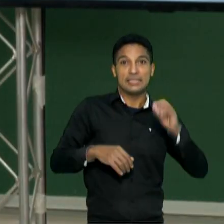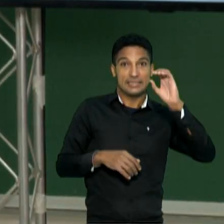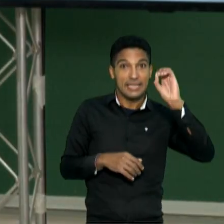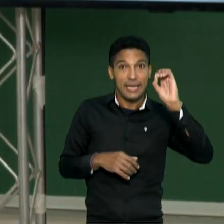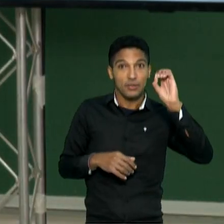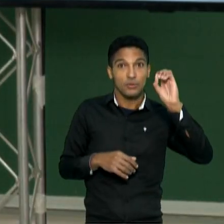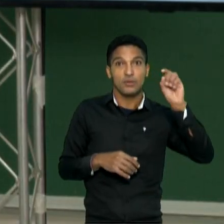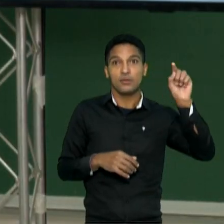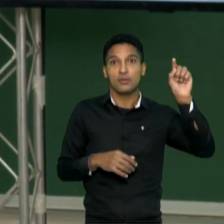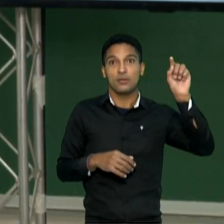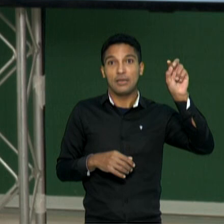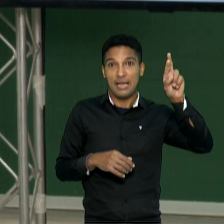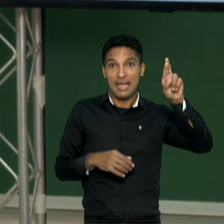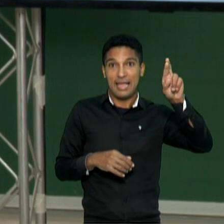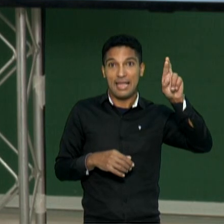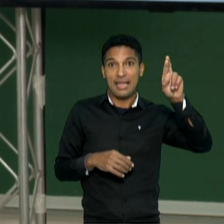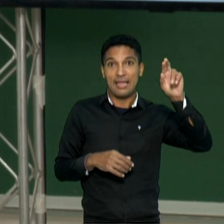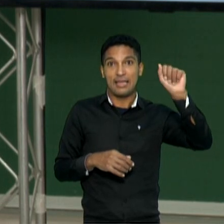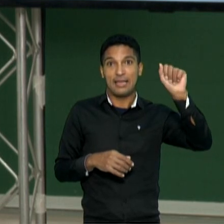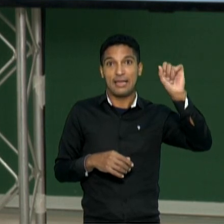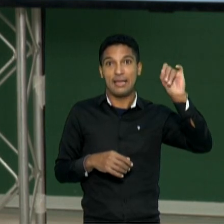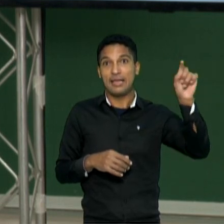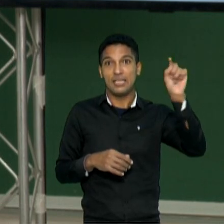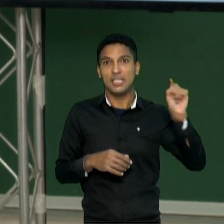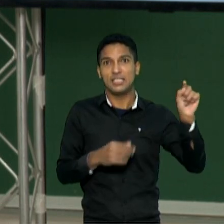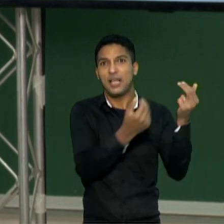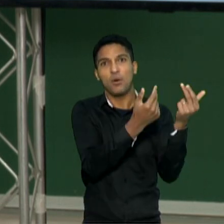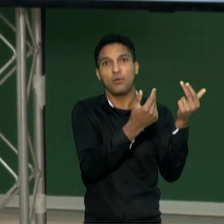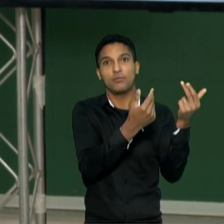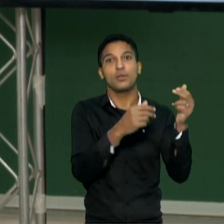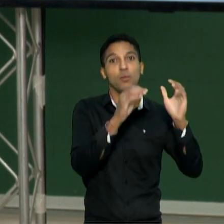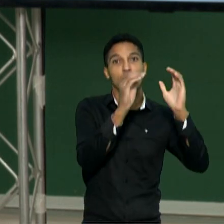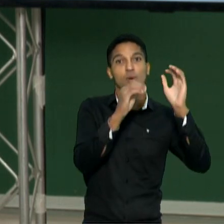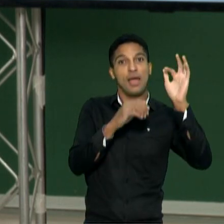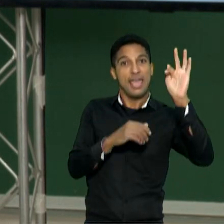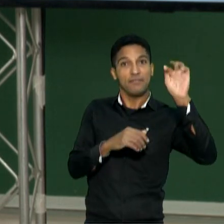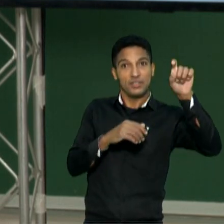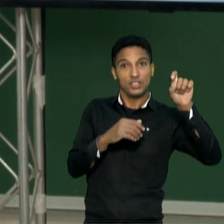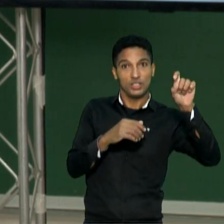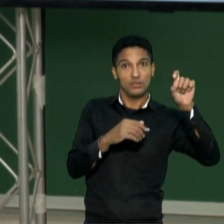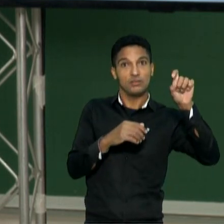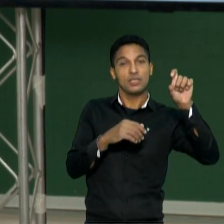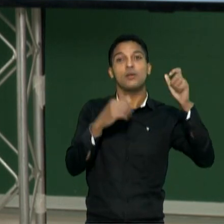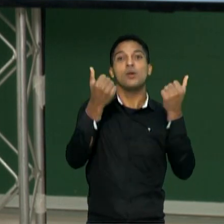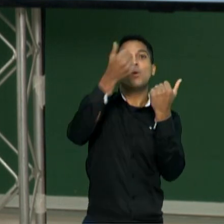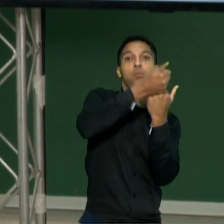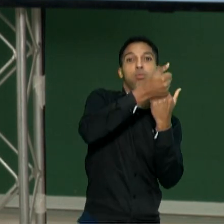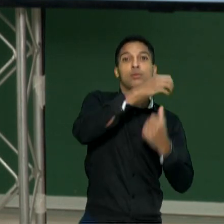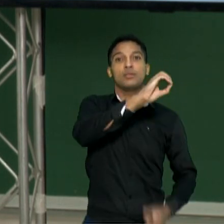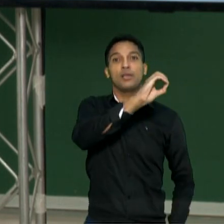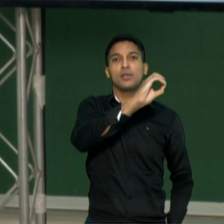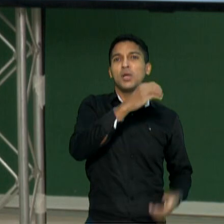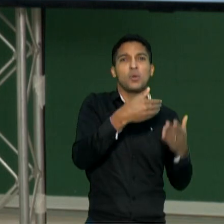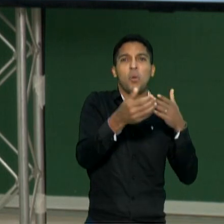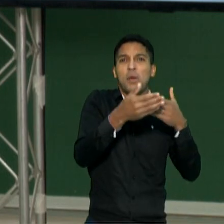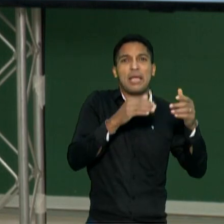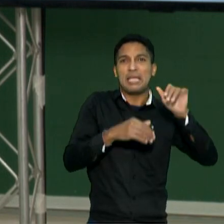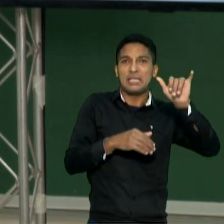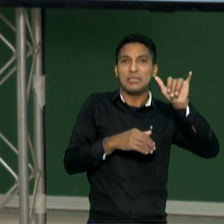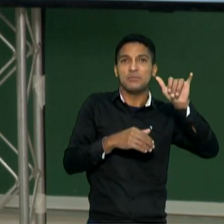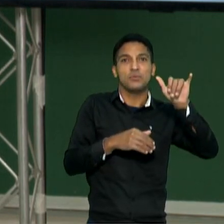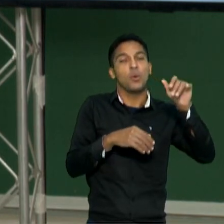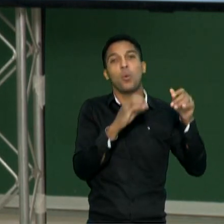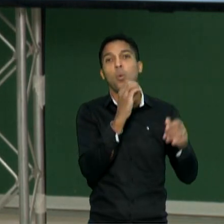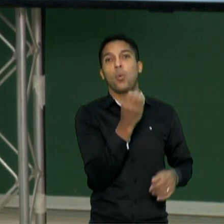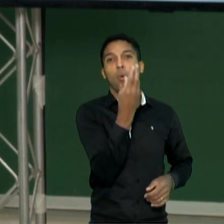dá no mesmo. Então, a gente vai substituir aqui o f de x por zero, né? Ou y, né? O que aparecer aqui, seja f de x